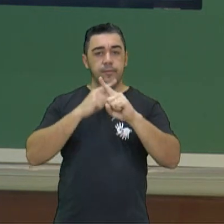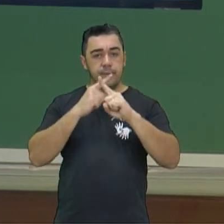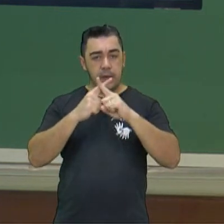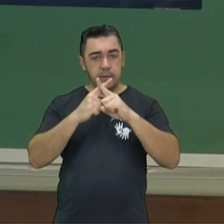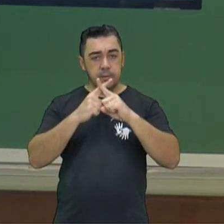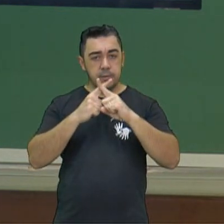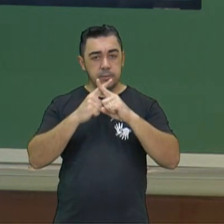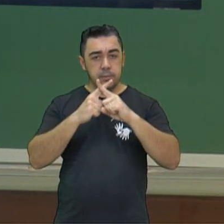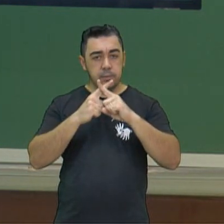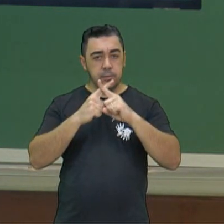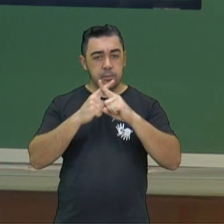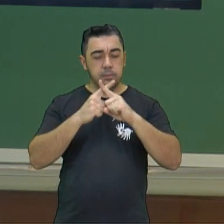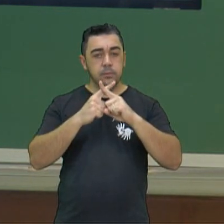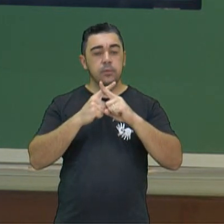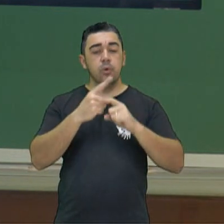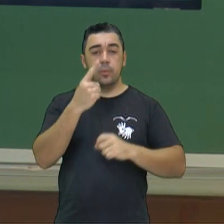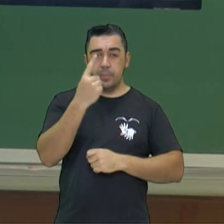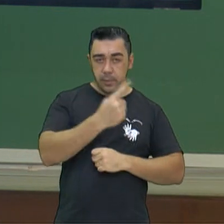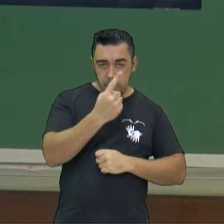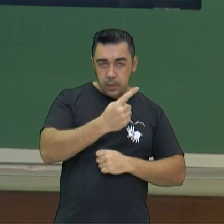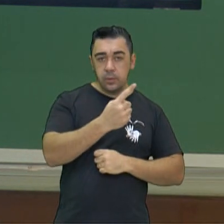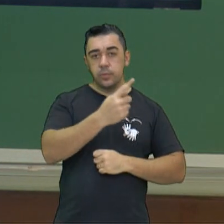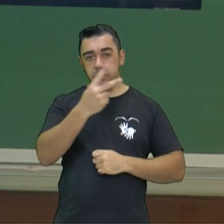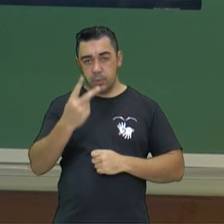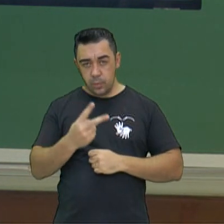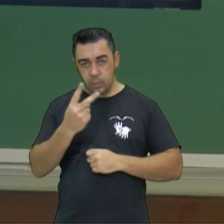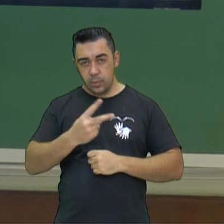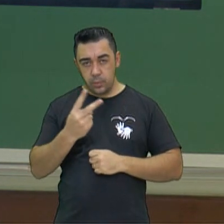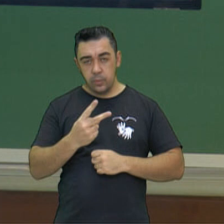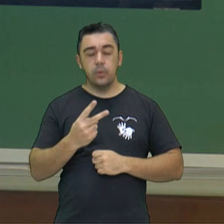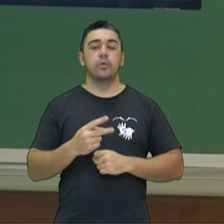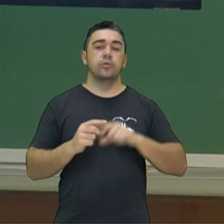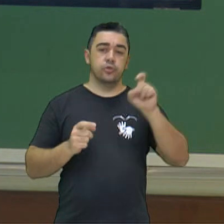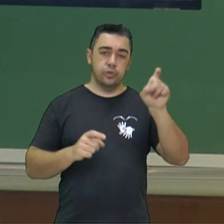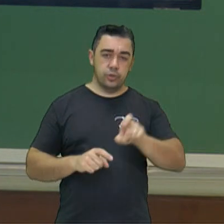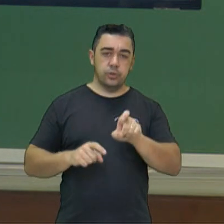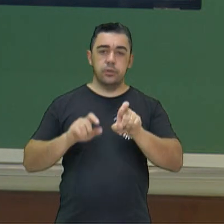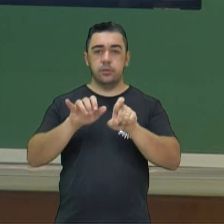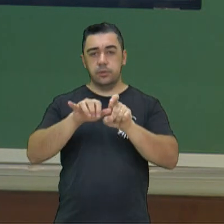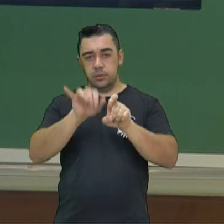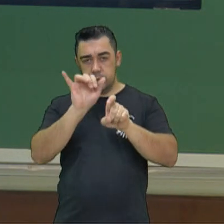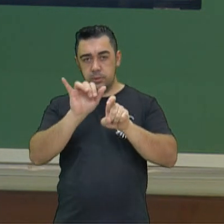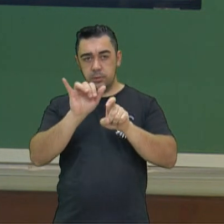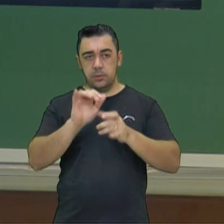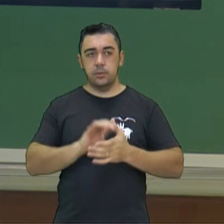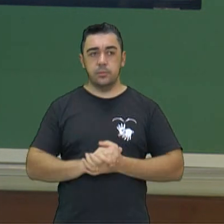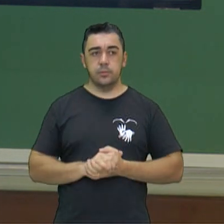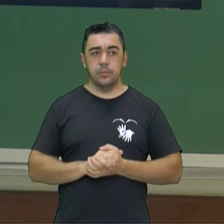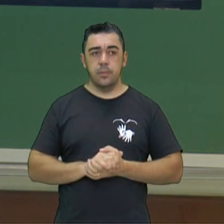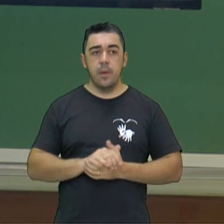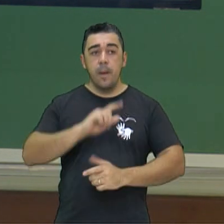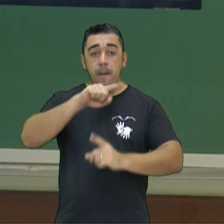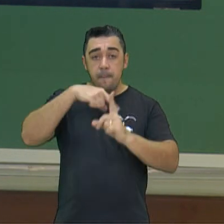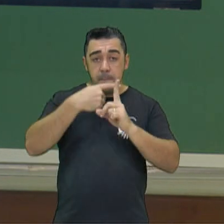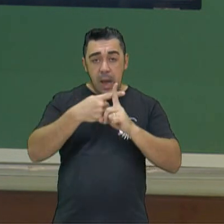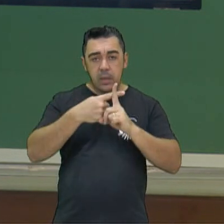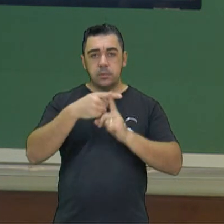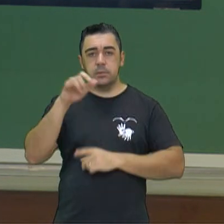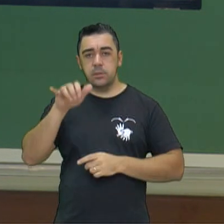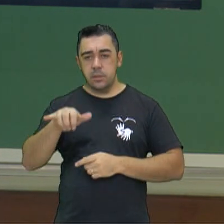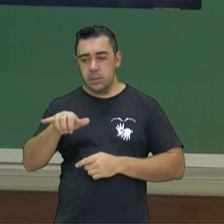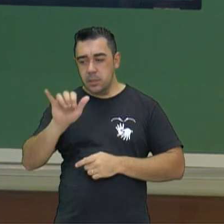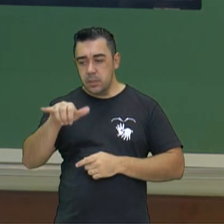duas vezes quem? O primeiro termo vezes o segundo termo, ou seja, duas vezes o x vezes o y,